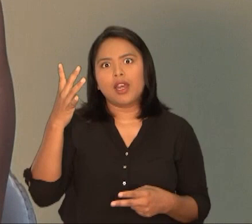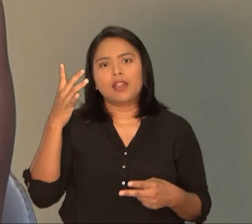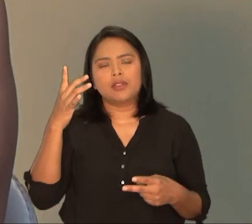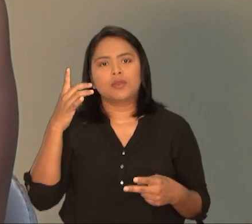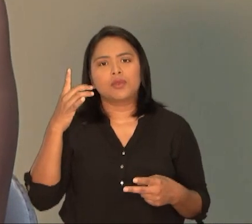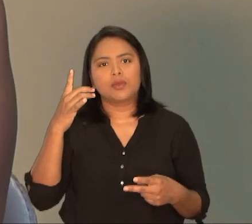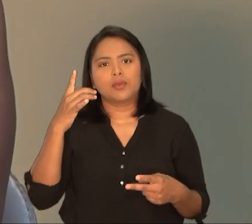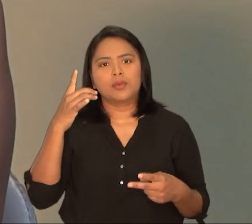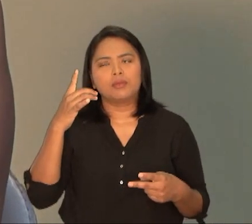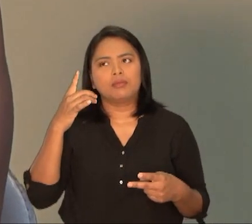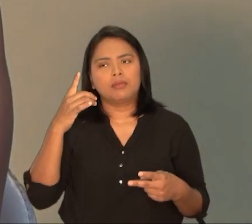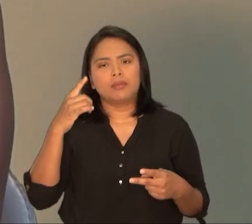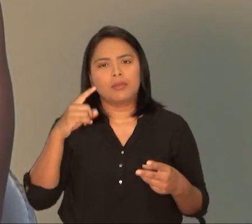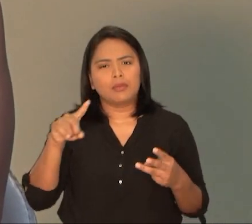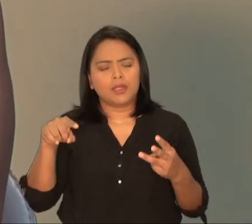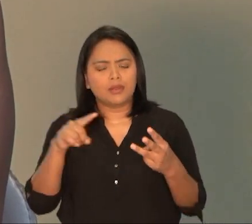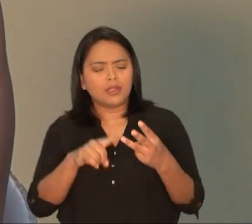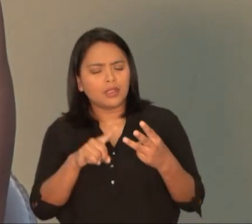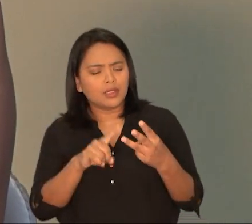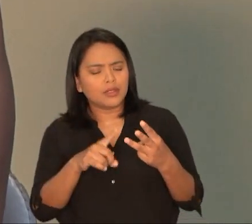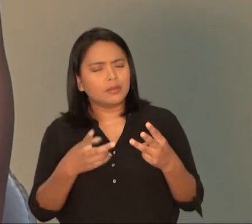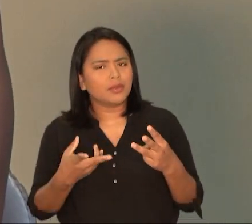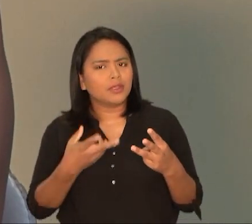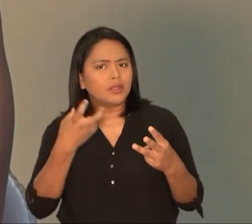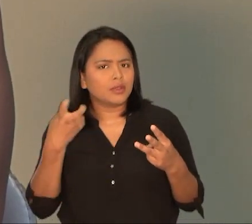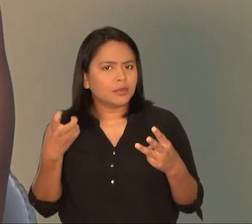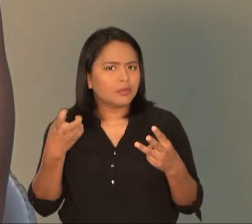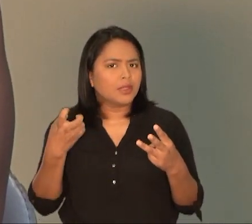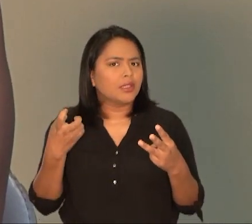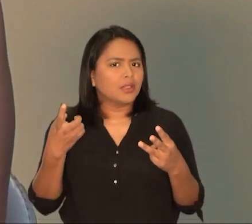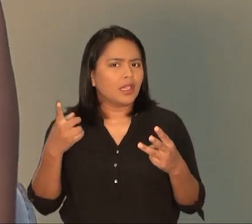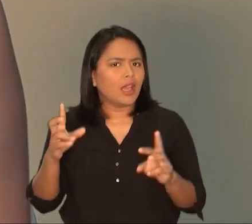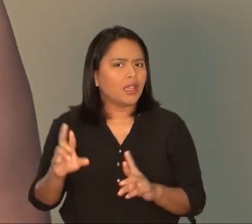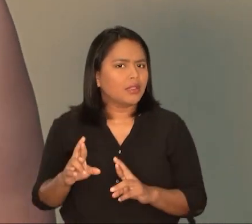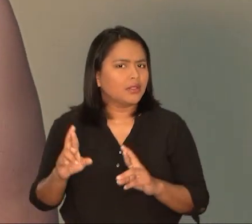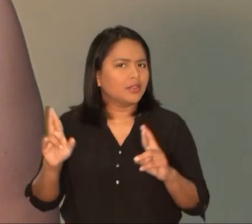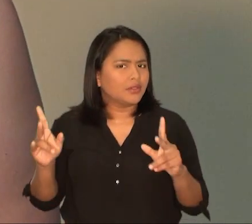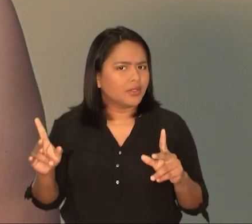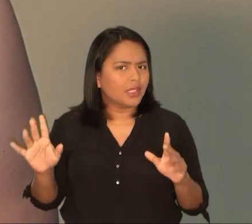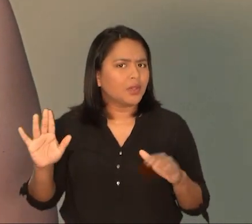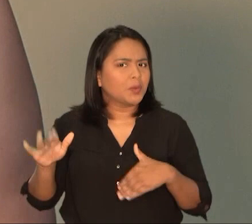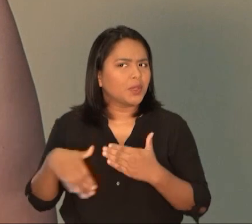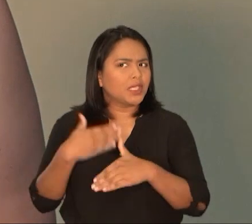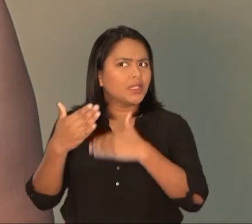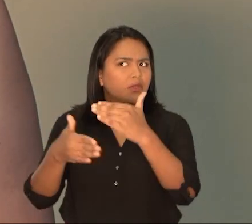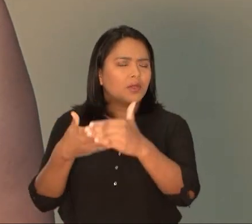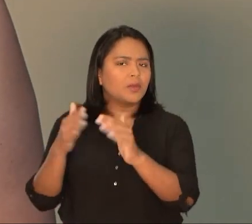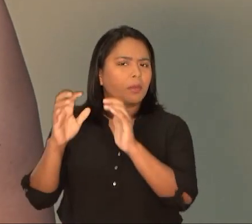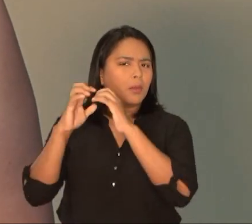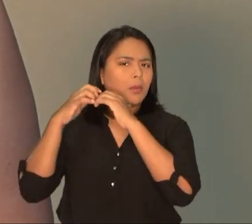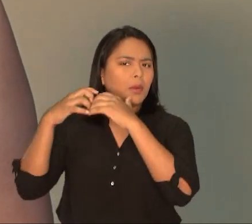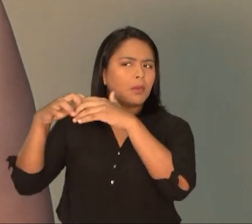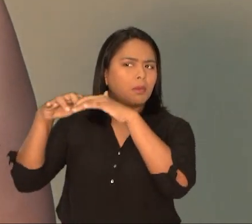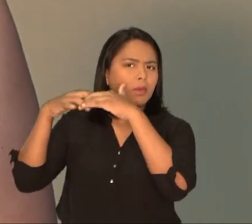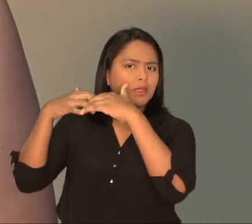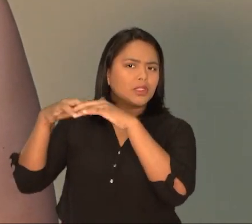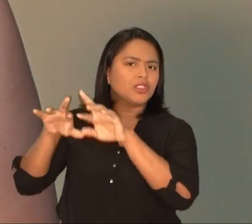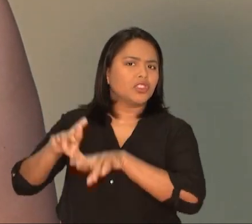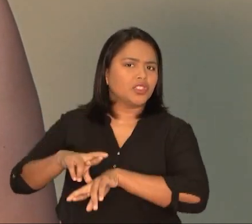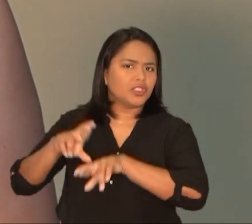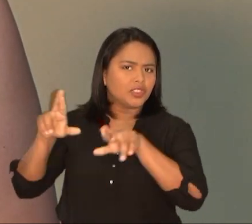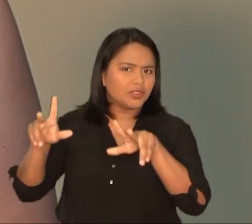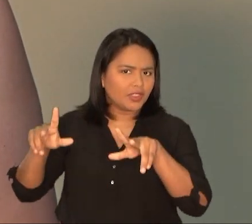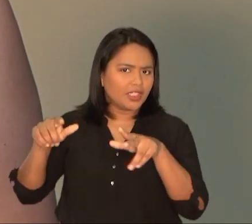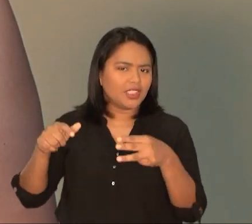identificar que o meu terceiro filho, o filho mais novo, tinha um processo de desenvolvimento muito diferente dos meus filhos